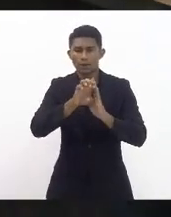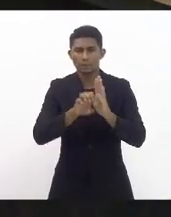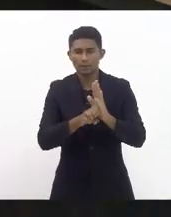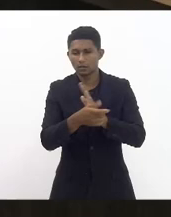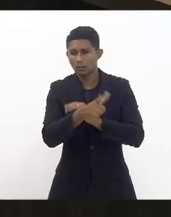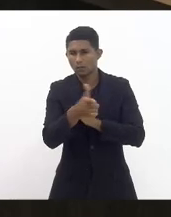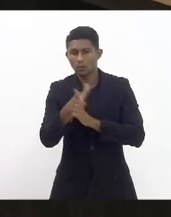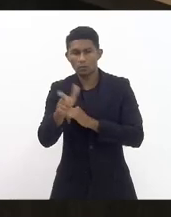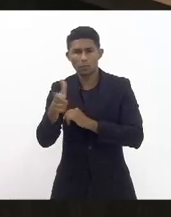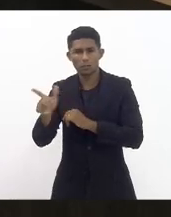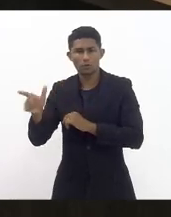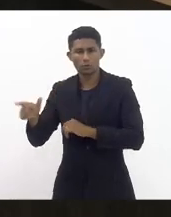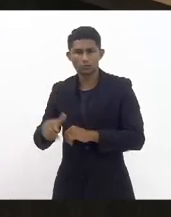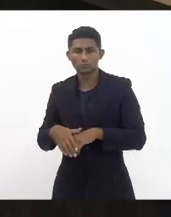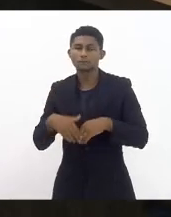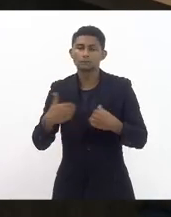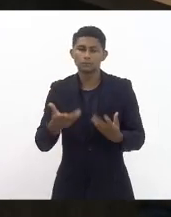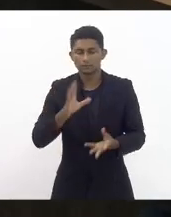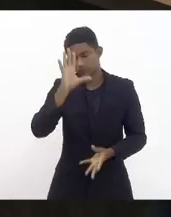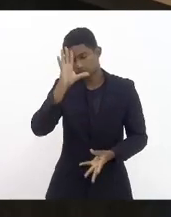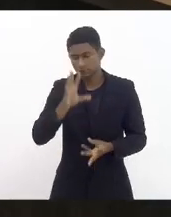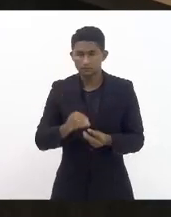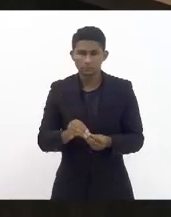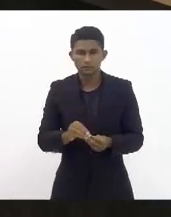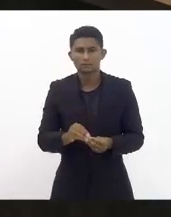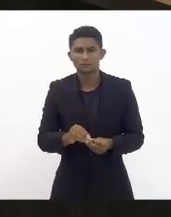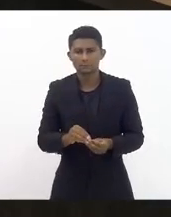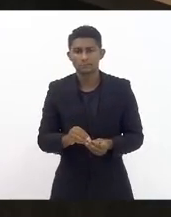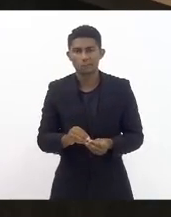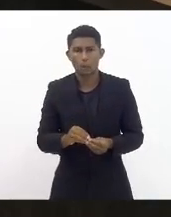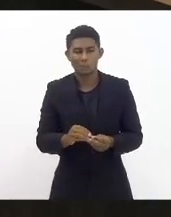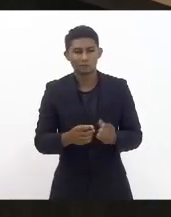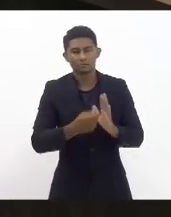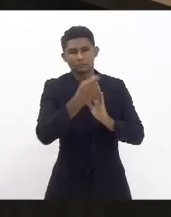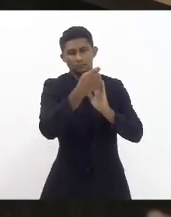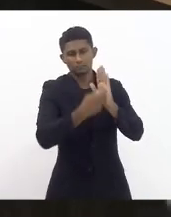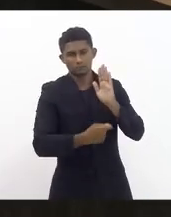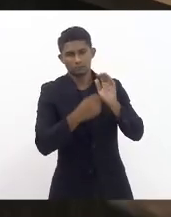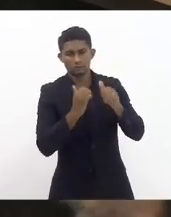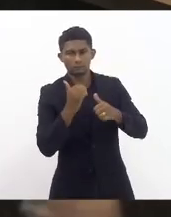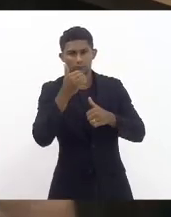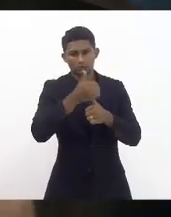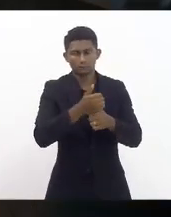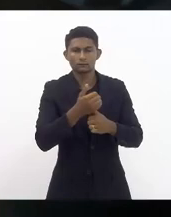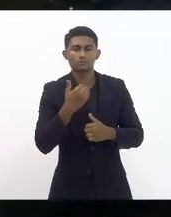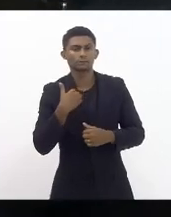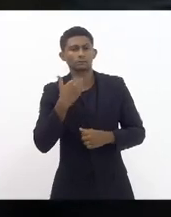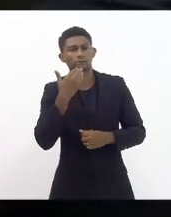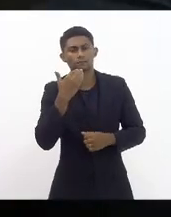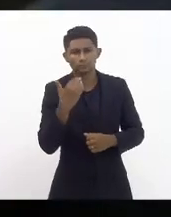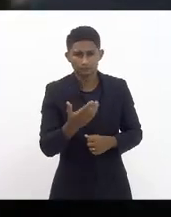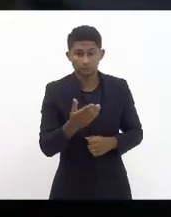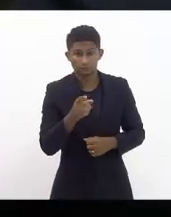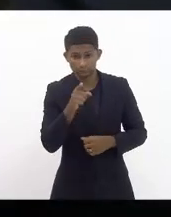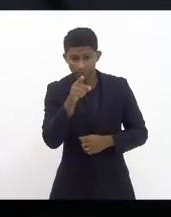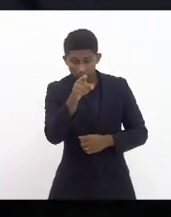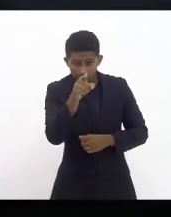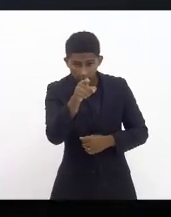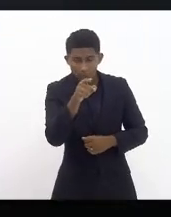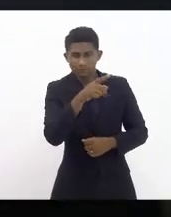emendas, concluindo, senhor presidente, por substitutivo, solicitando a vossa